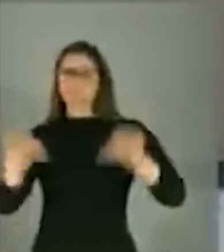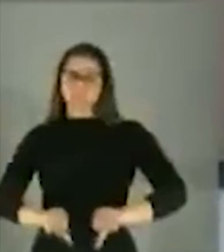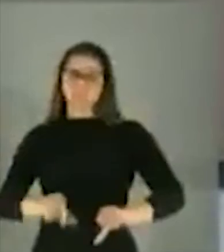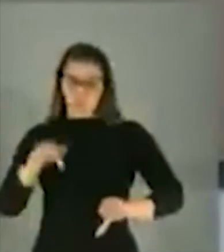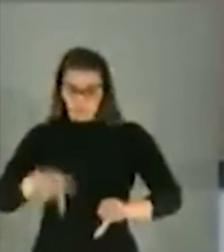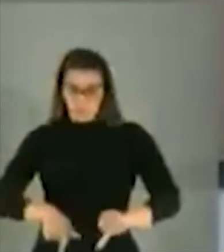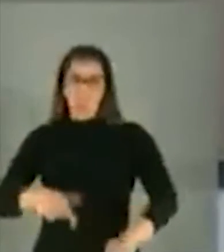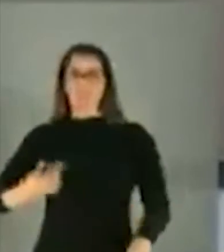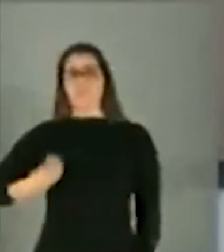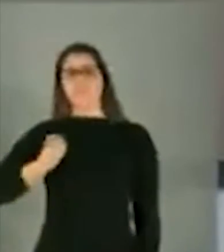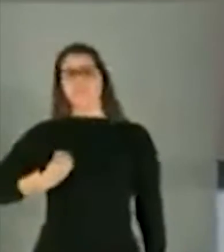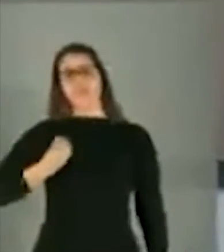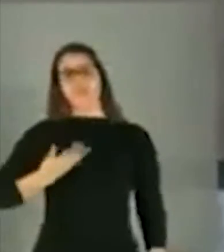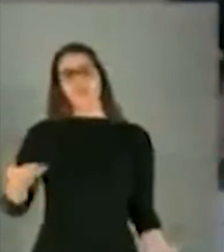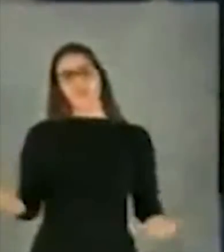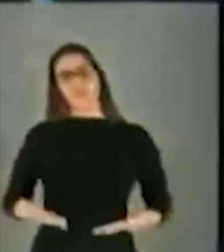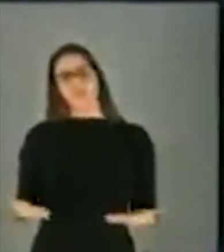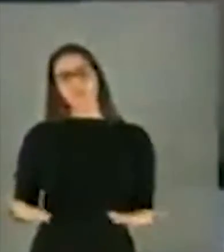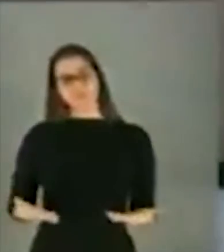nós estamos vivendo,